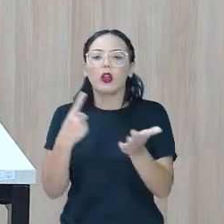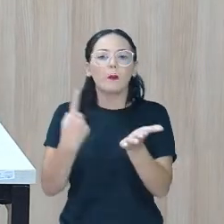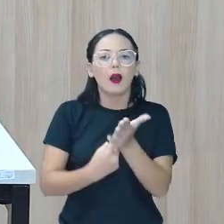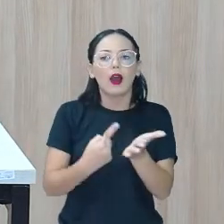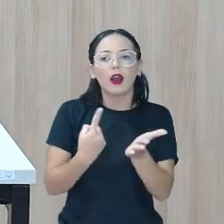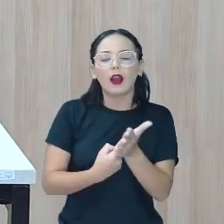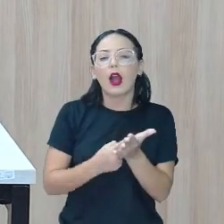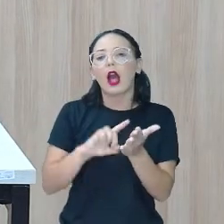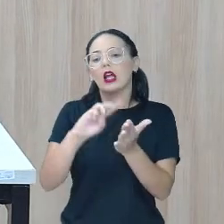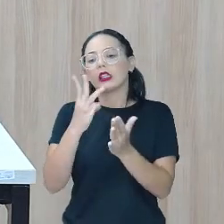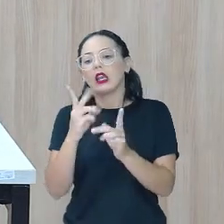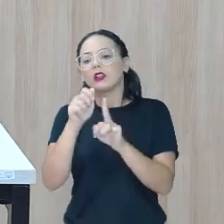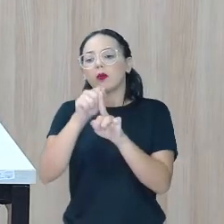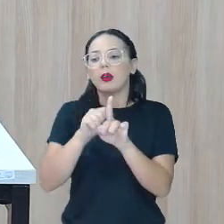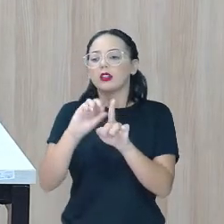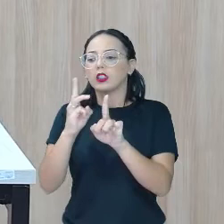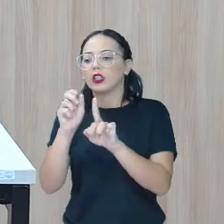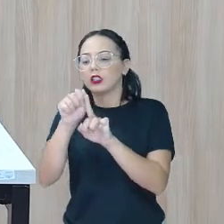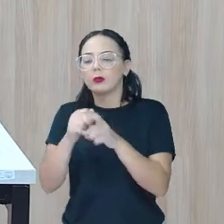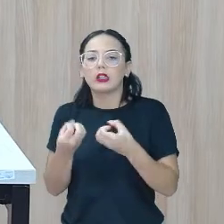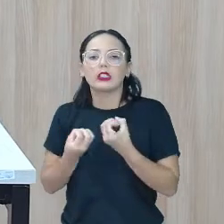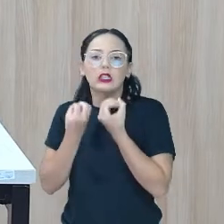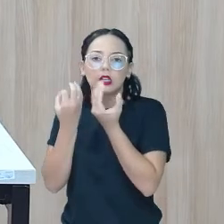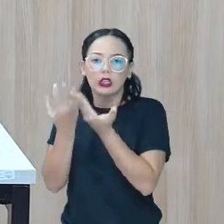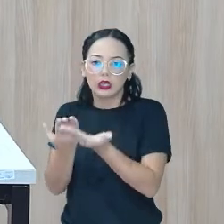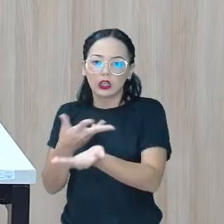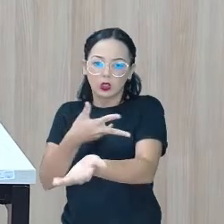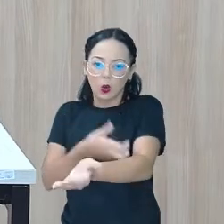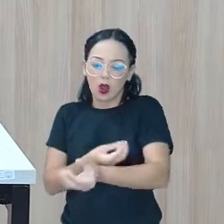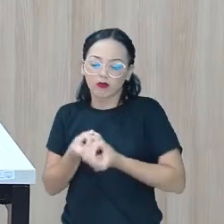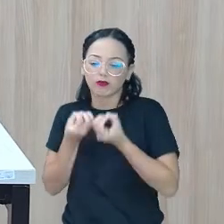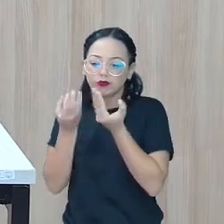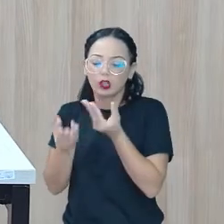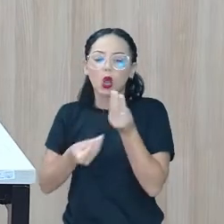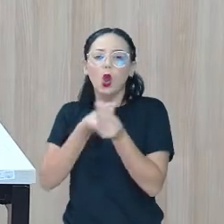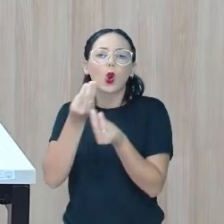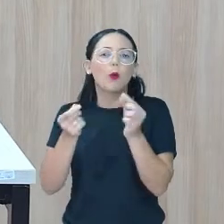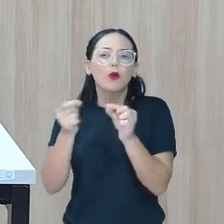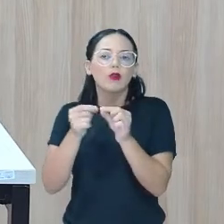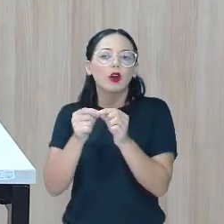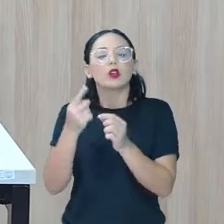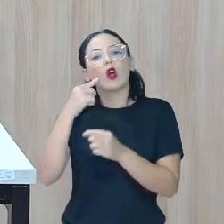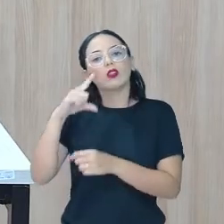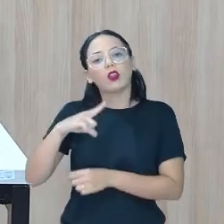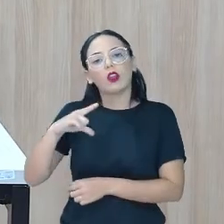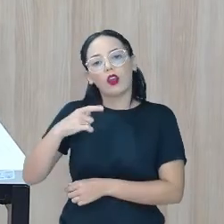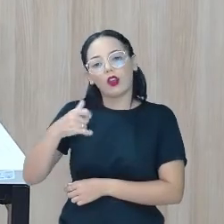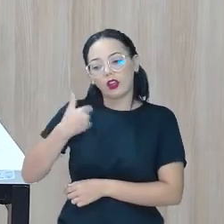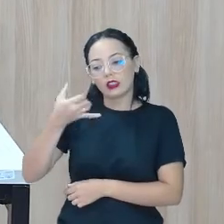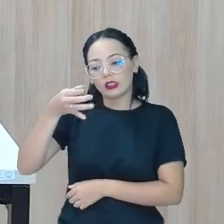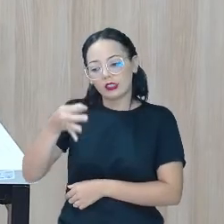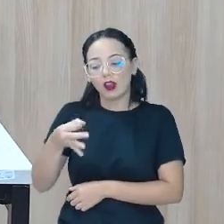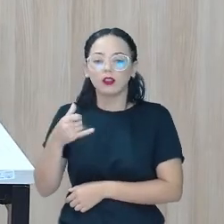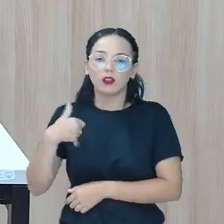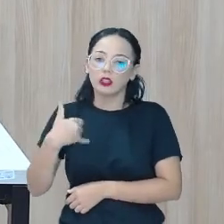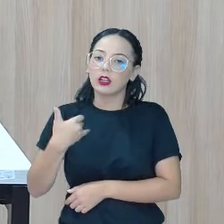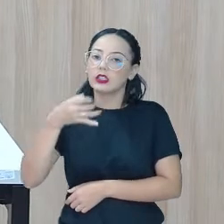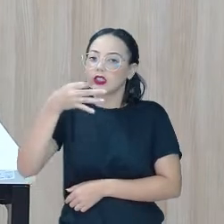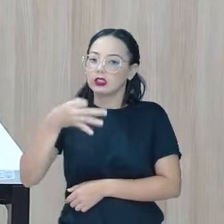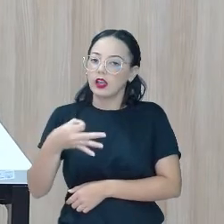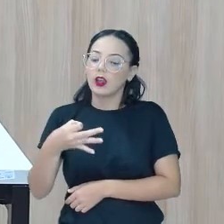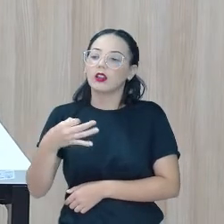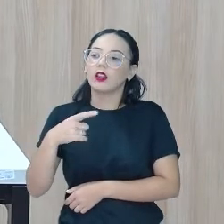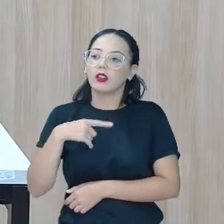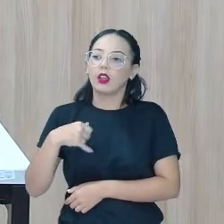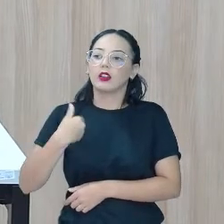ele pode de 3 em 3 meses ir lá doar o sangue. E como é que se faz? Então, tem a idade certa, não é? Em relação à idade mínima,